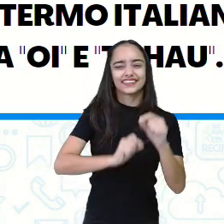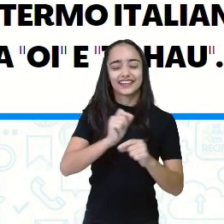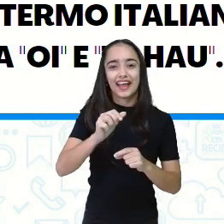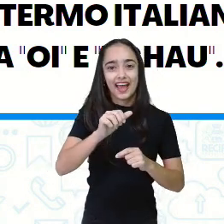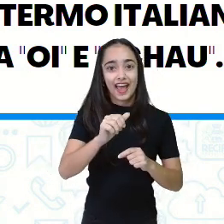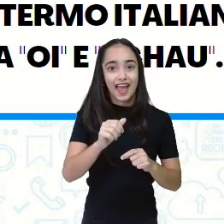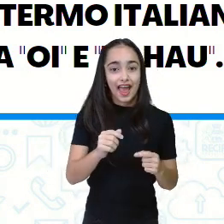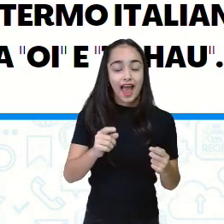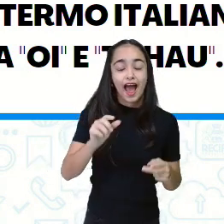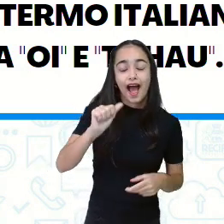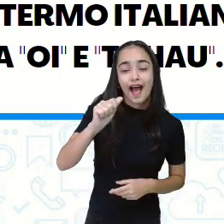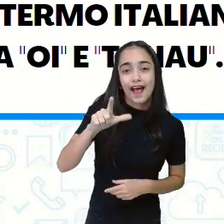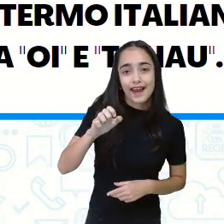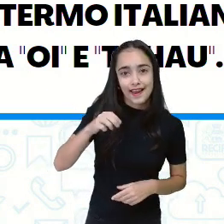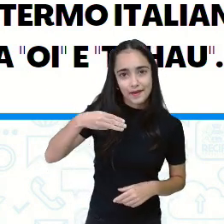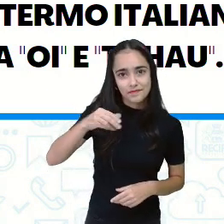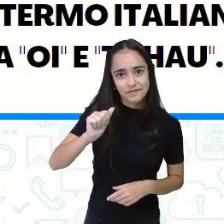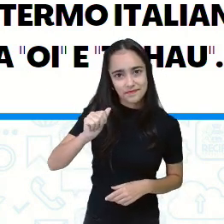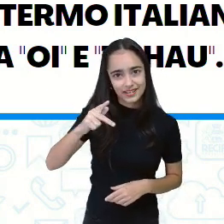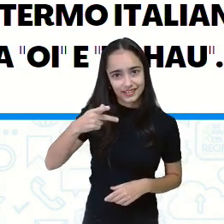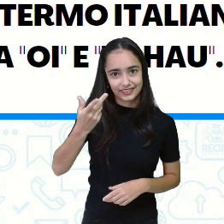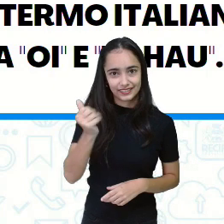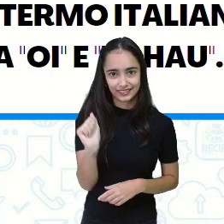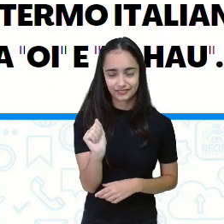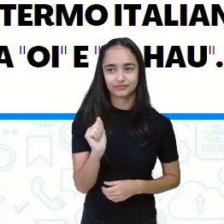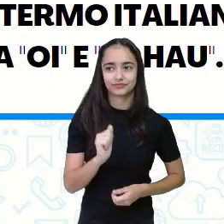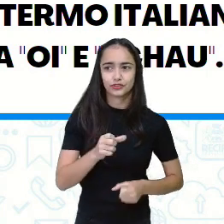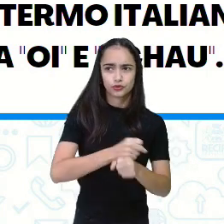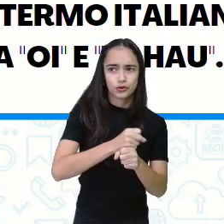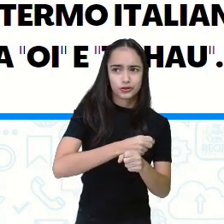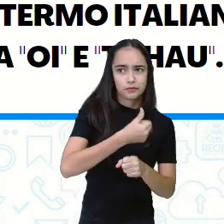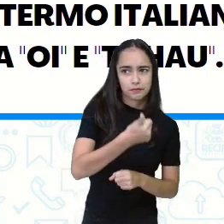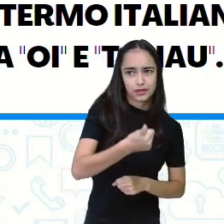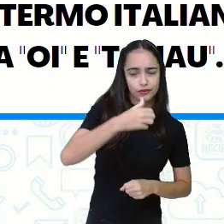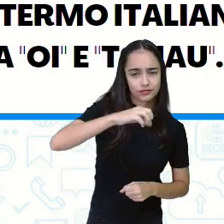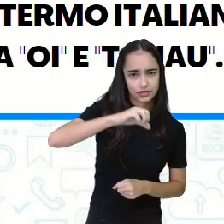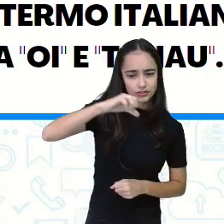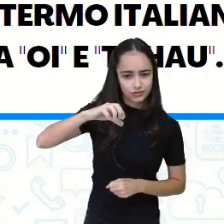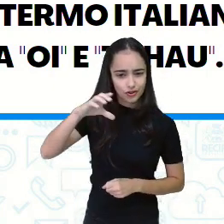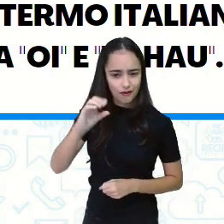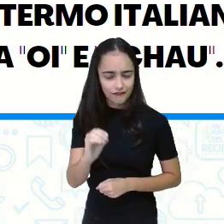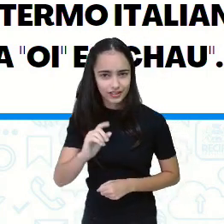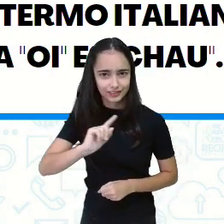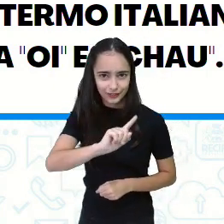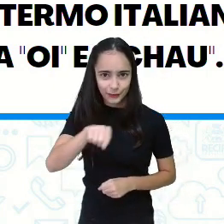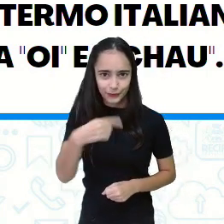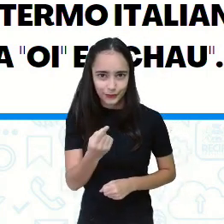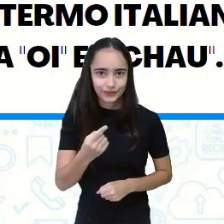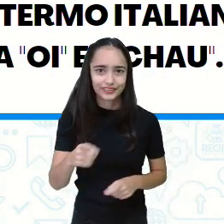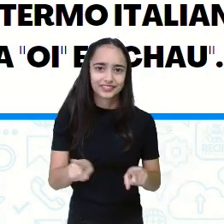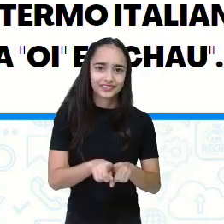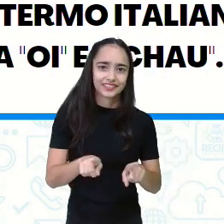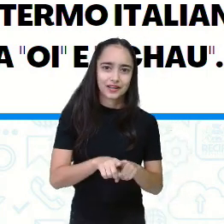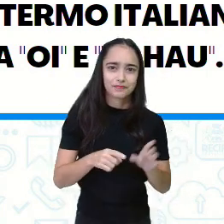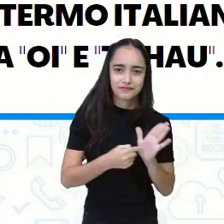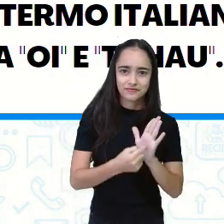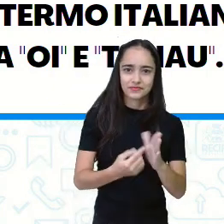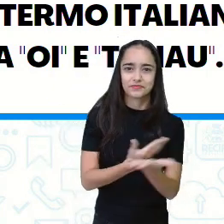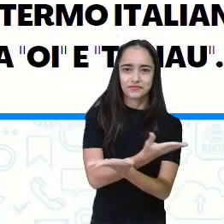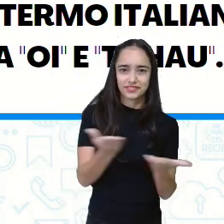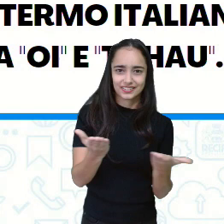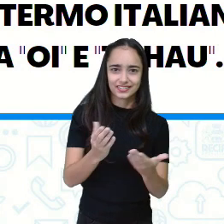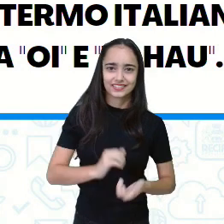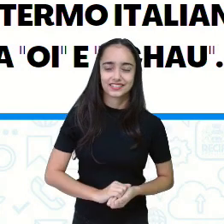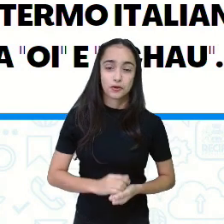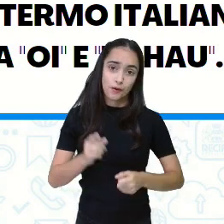vice-campeã Argentina aí nesse dia, nesse ano aí de 1990. Ano seguinte a gente já vai passar aí também, até por conta do horário que eu tô vendo ali,